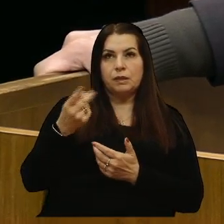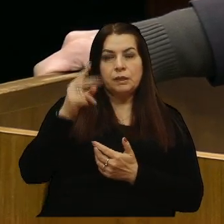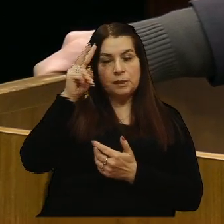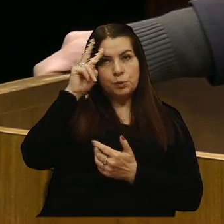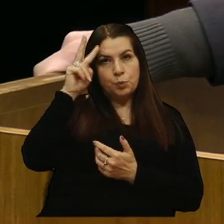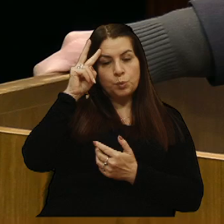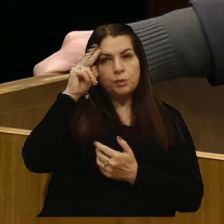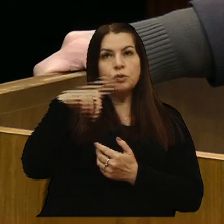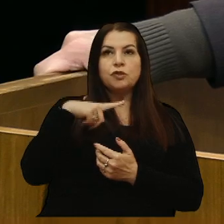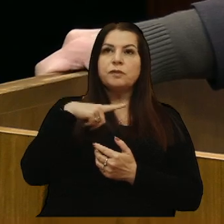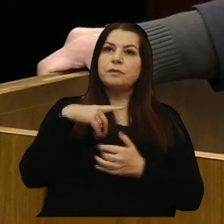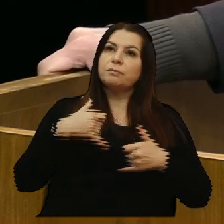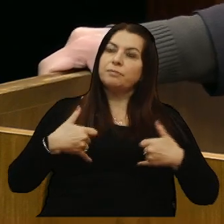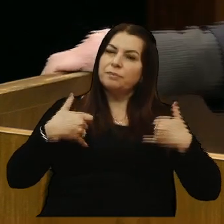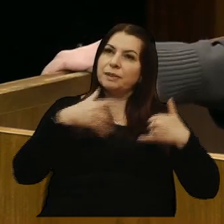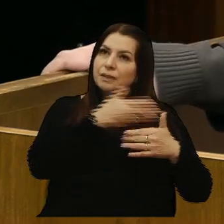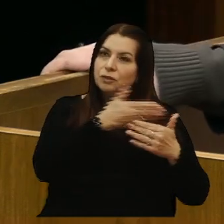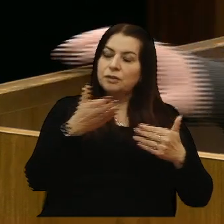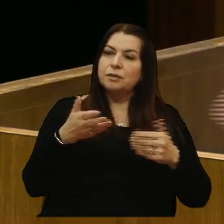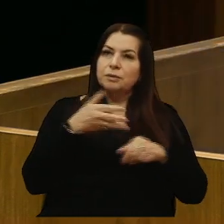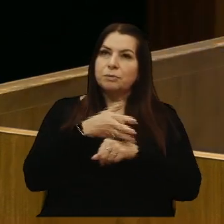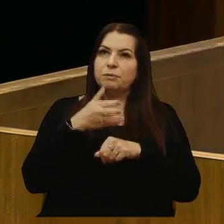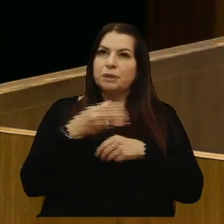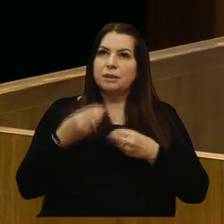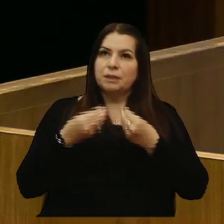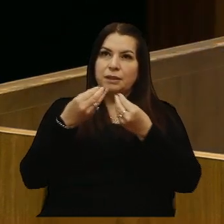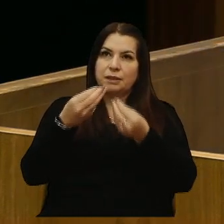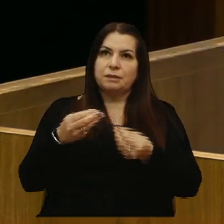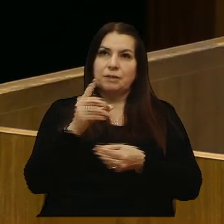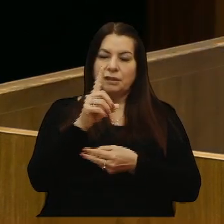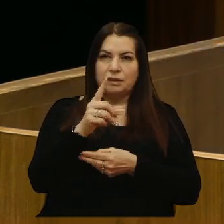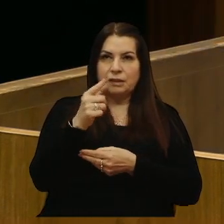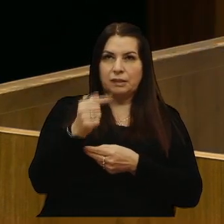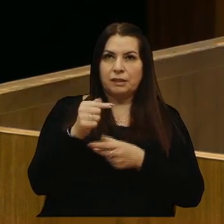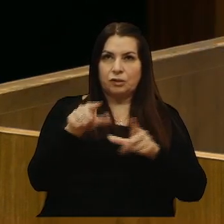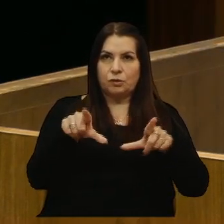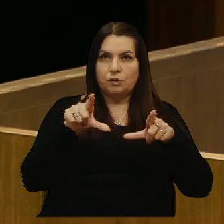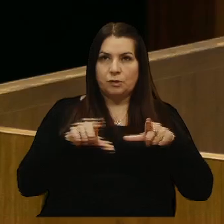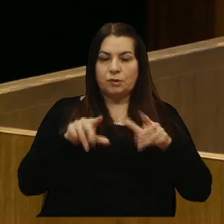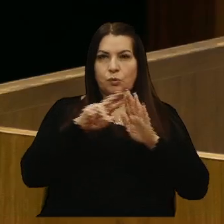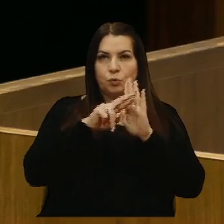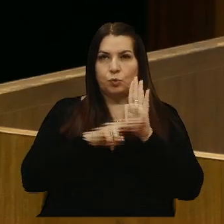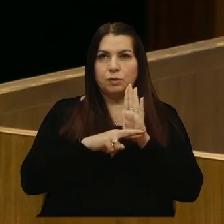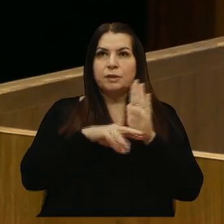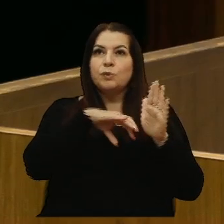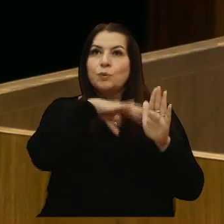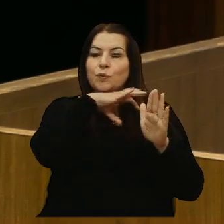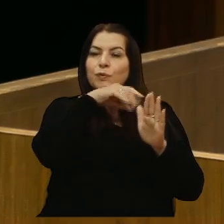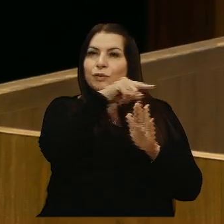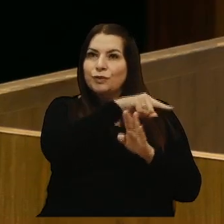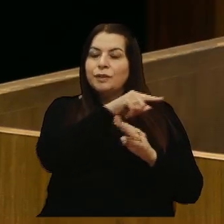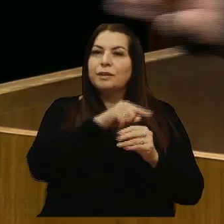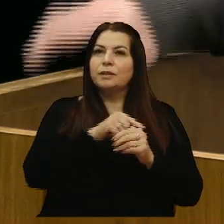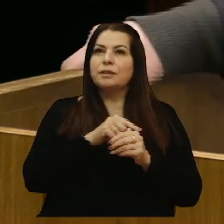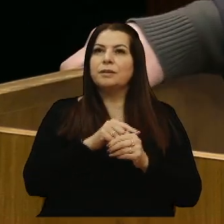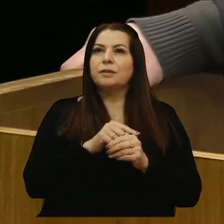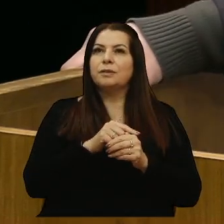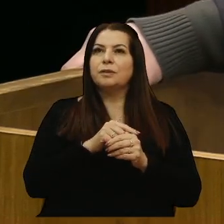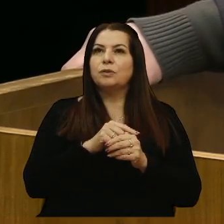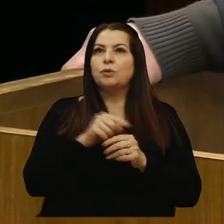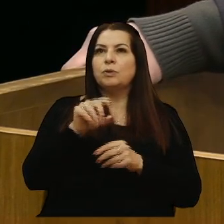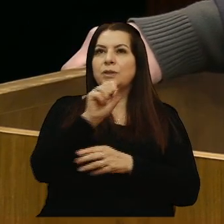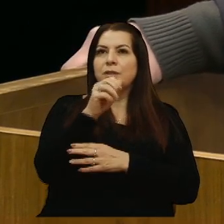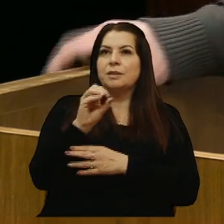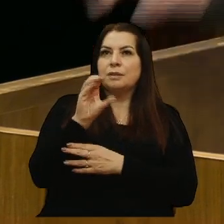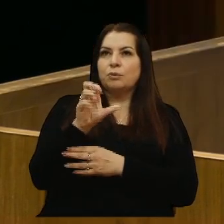tive o privilégio de participar da entrega de 17 certidões de regularização fundiária ao Núcleo São